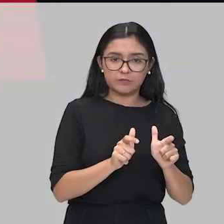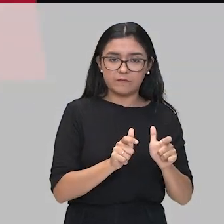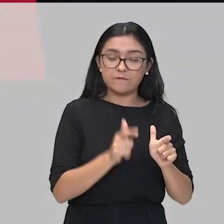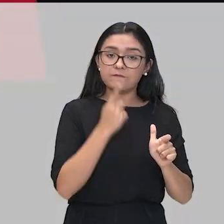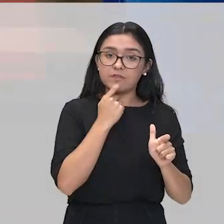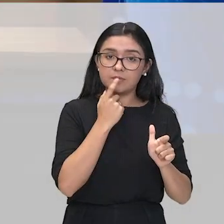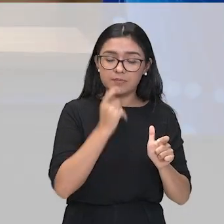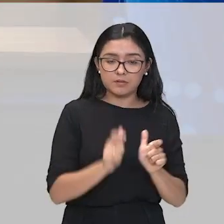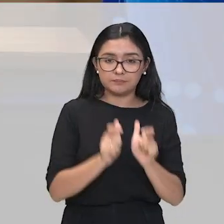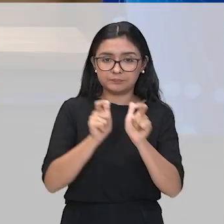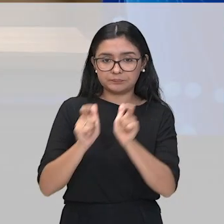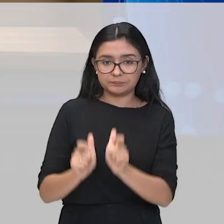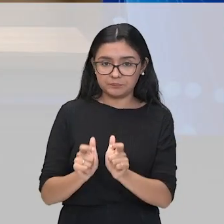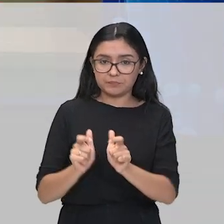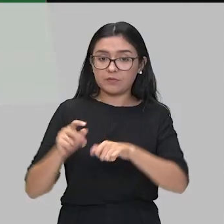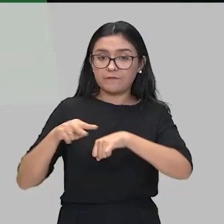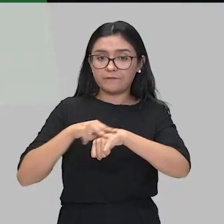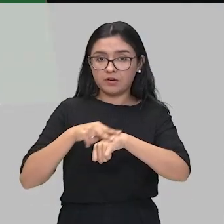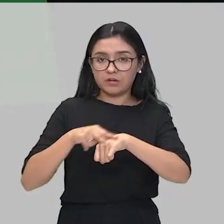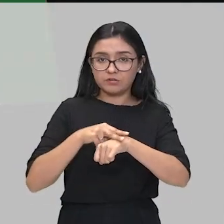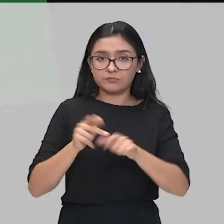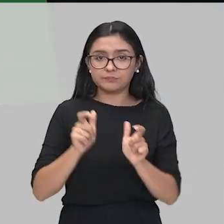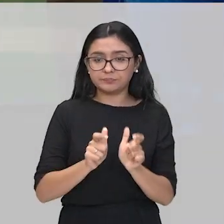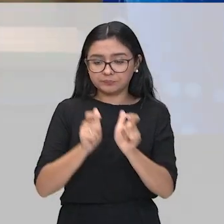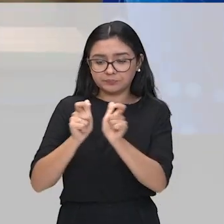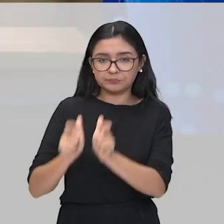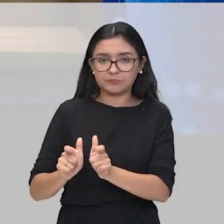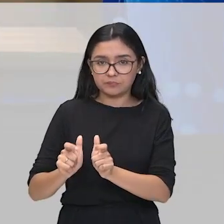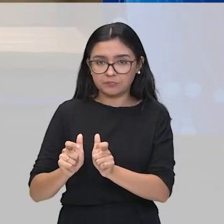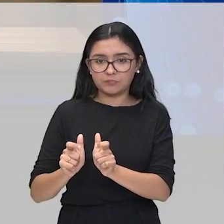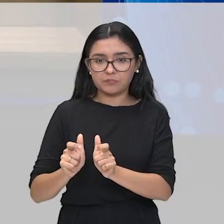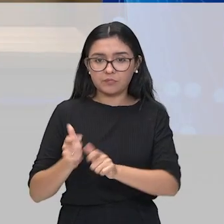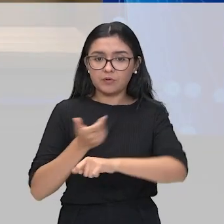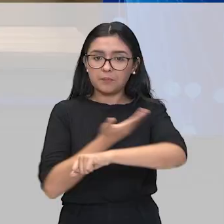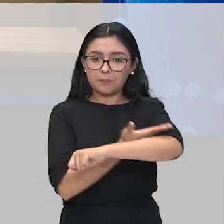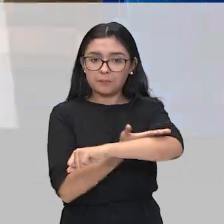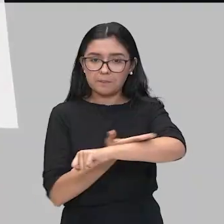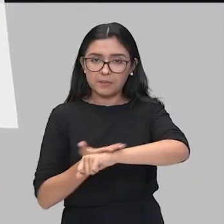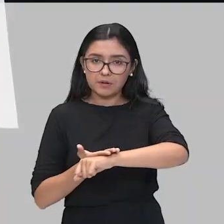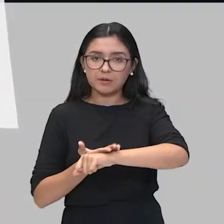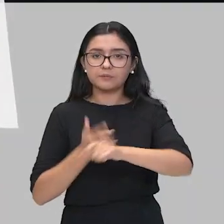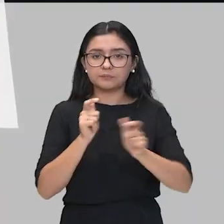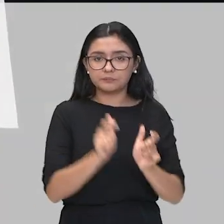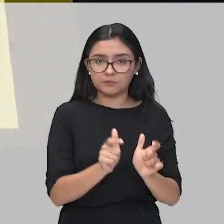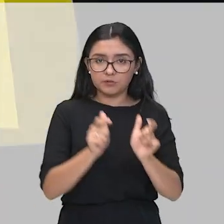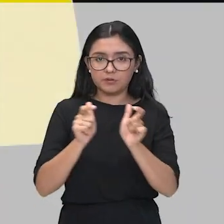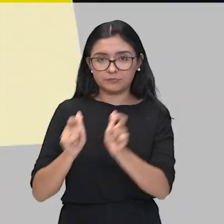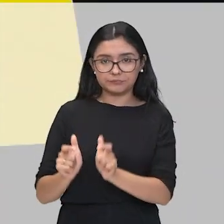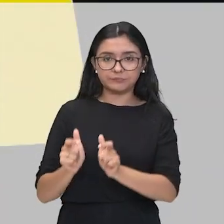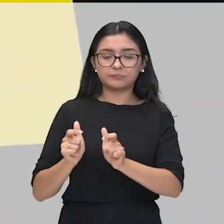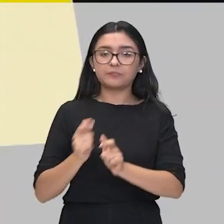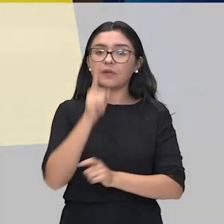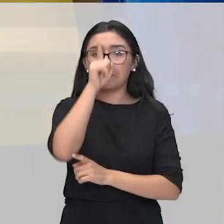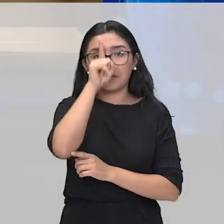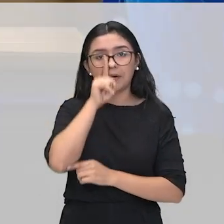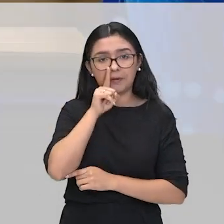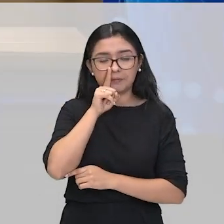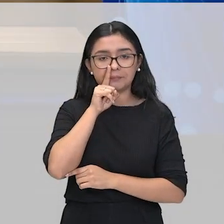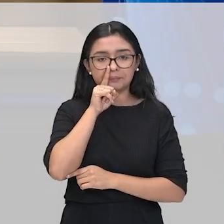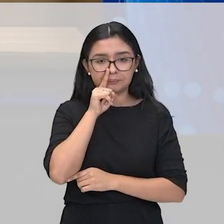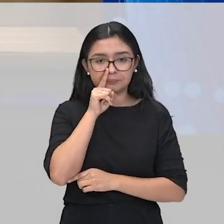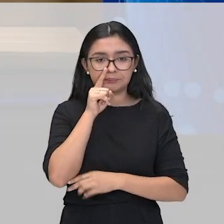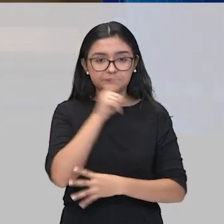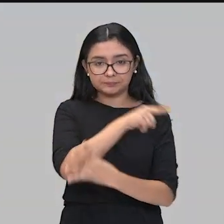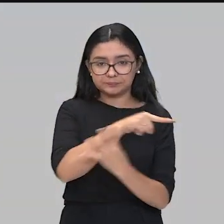cor vermelha, um cartão de cor verde, nós temos também aqui um cartão da cor branca e um cartão amarelo.